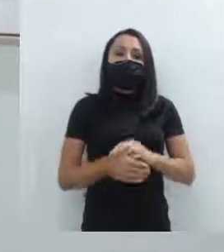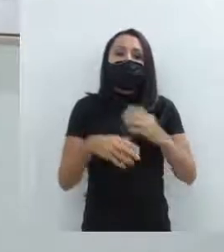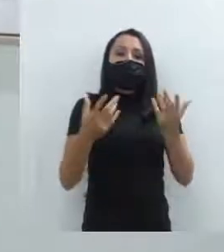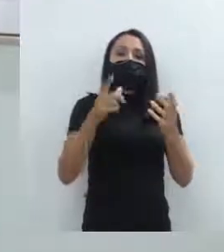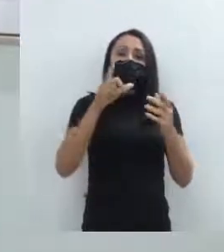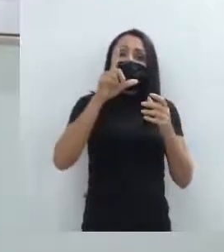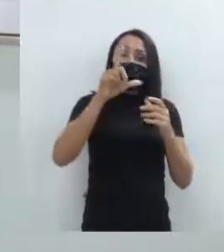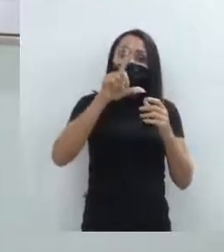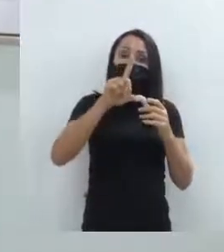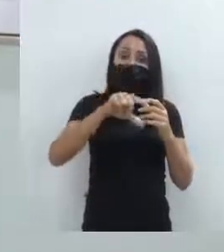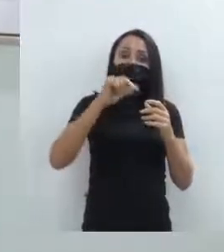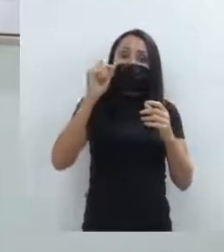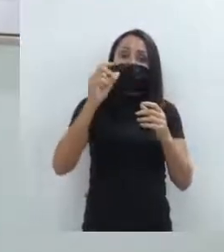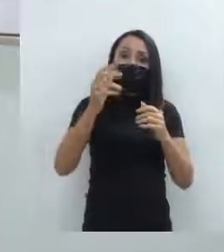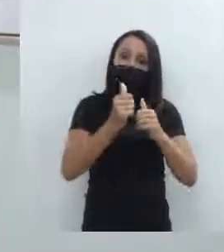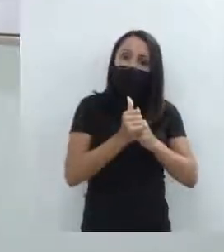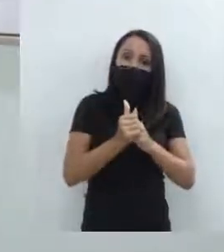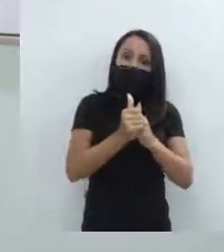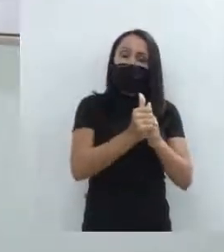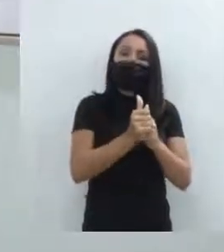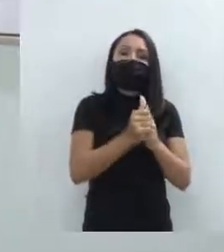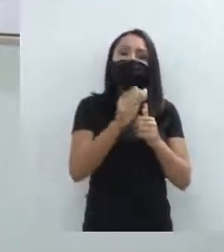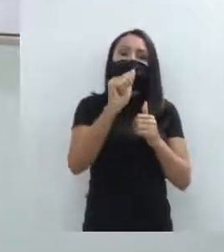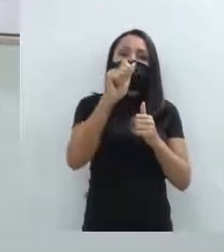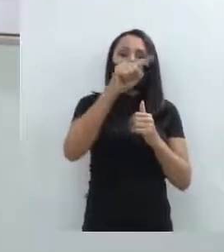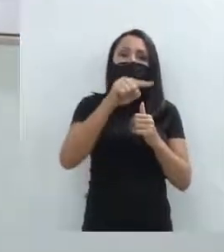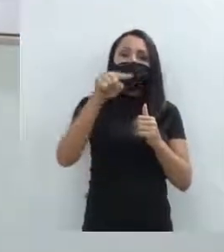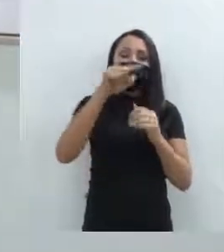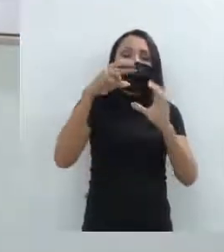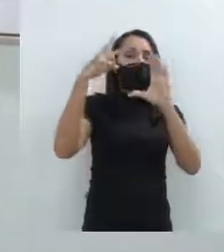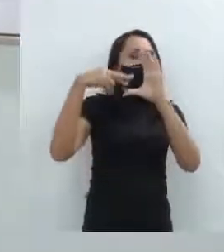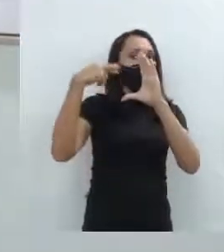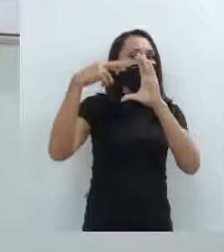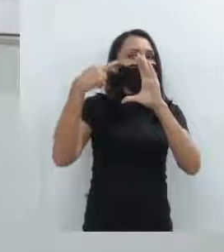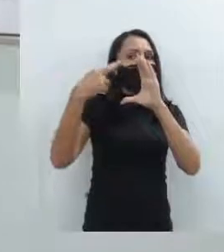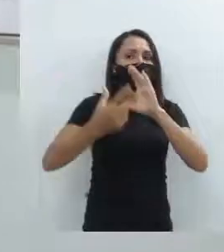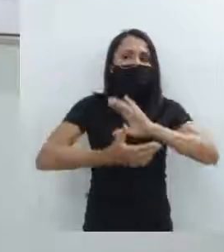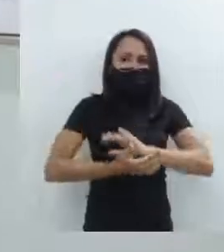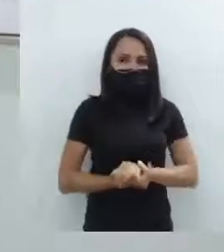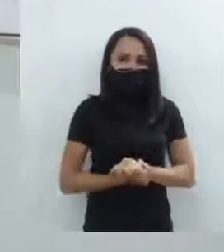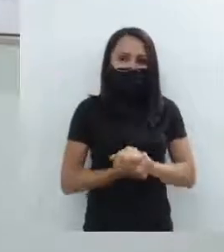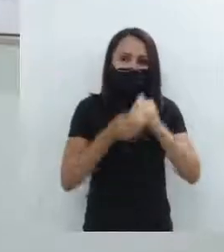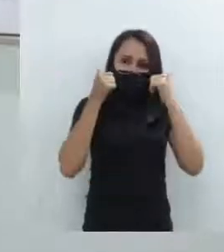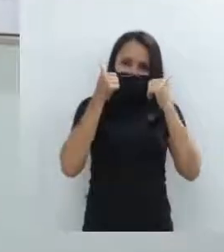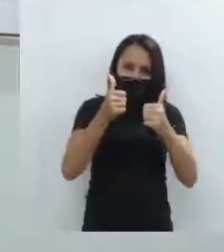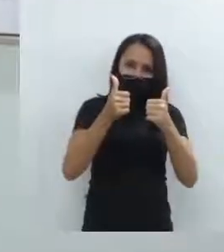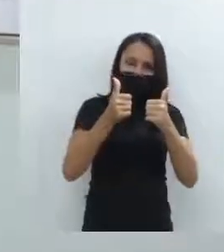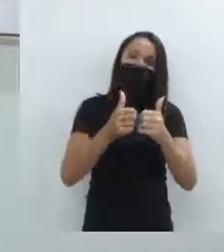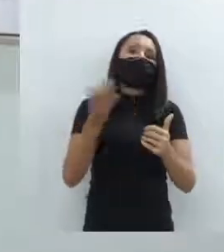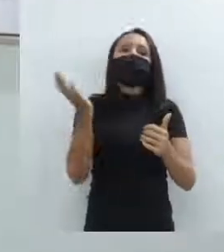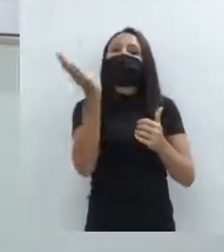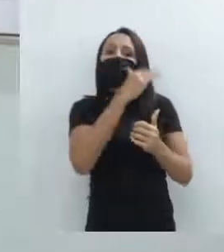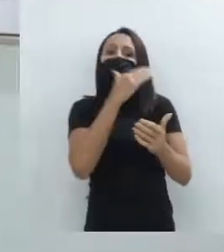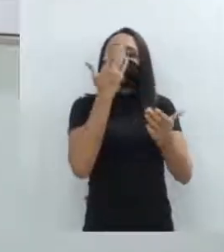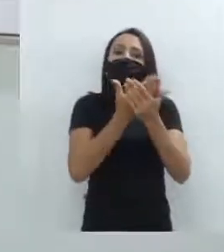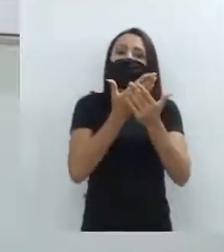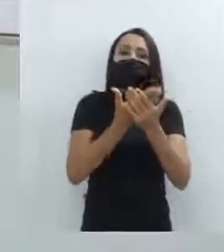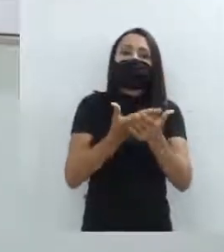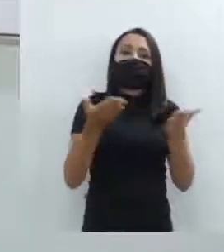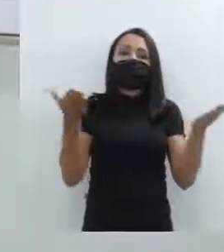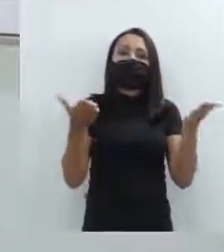sorteio, né? Segue lá o perfil @Robertão da Transmissão, tá bom? Fechado? Então vamos à nossa aula de